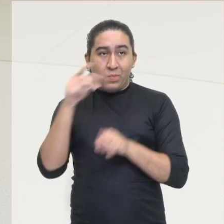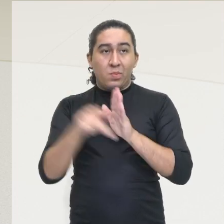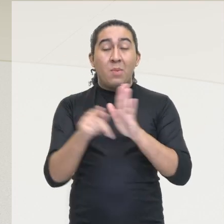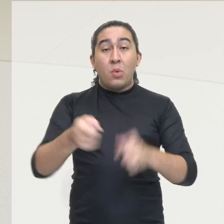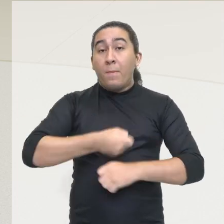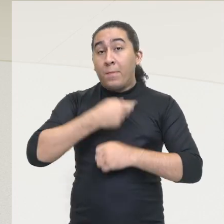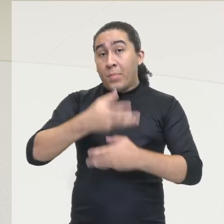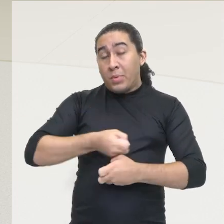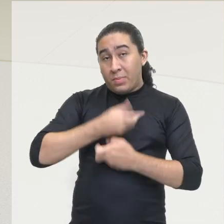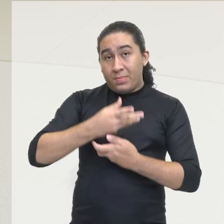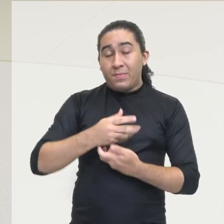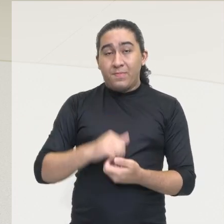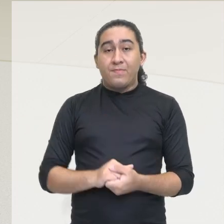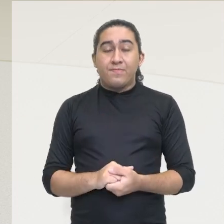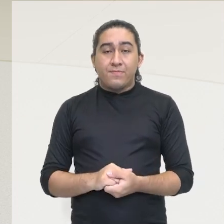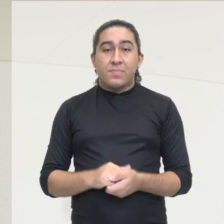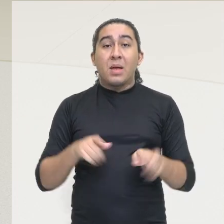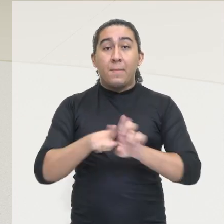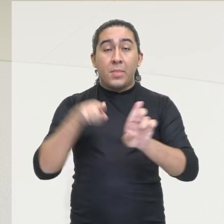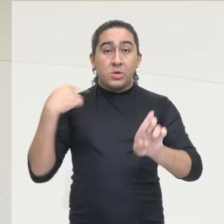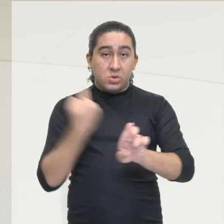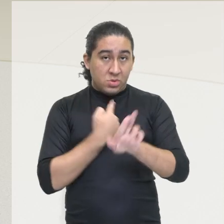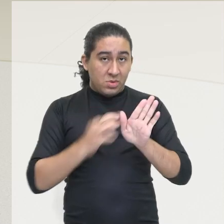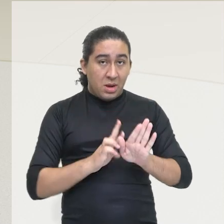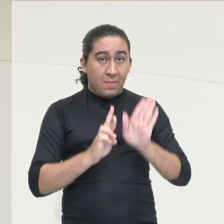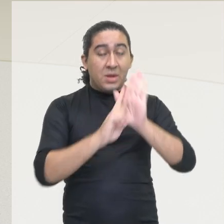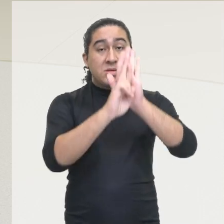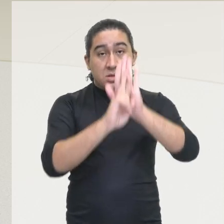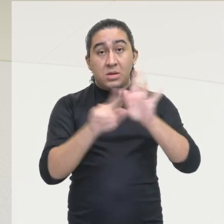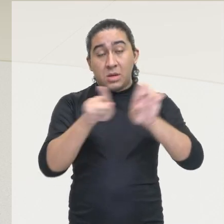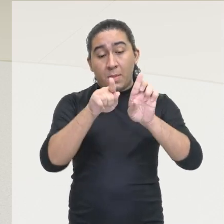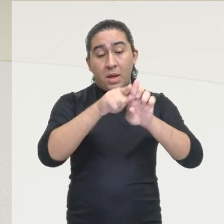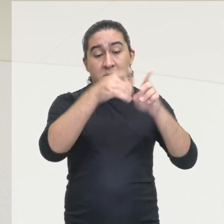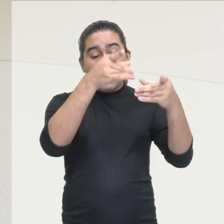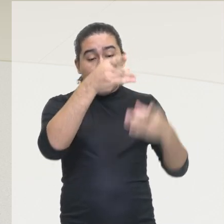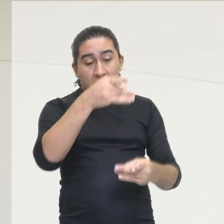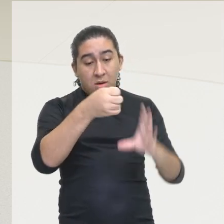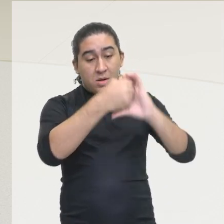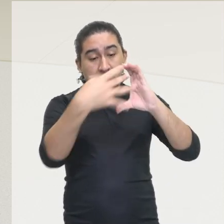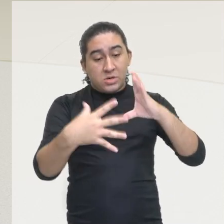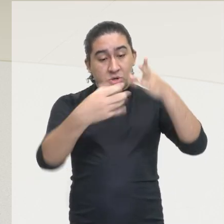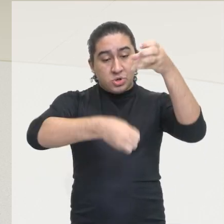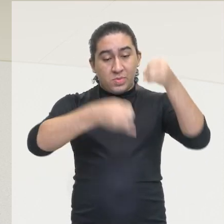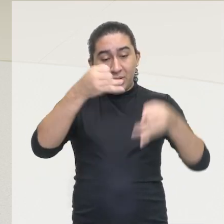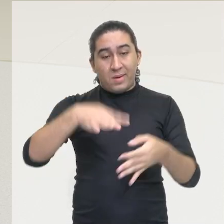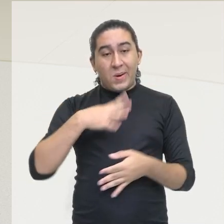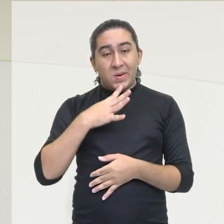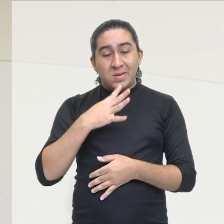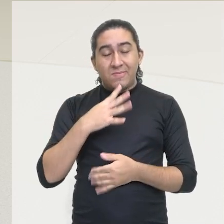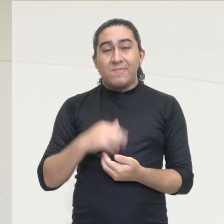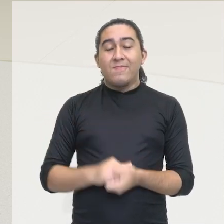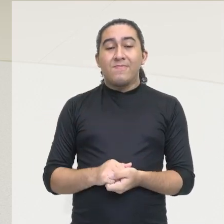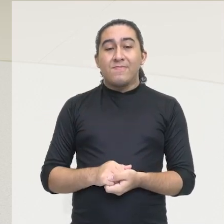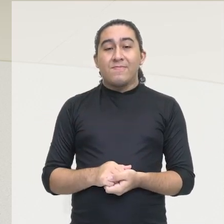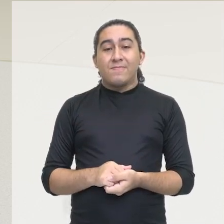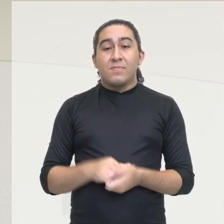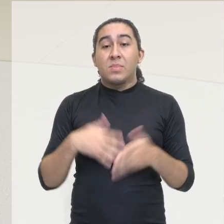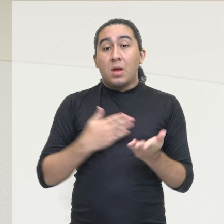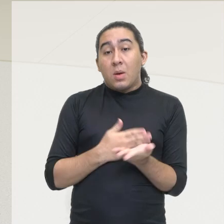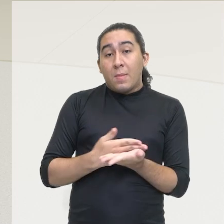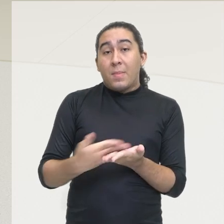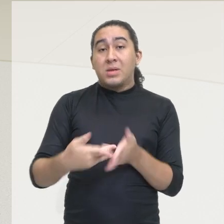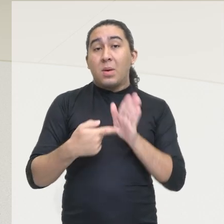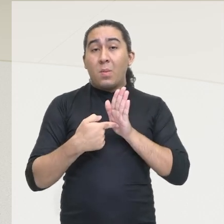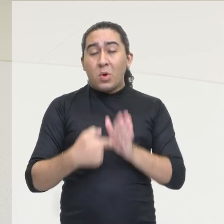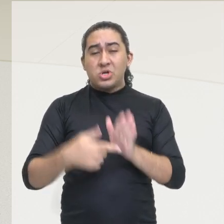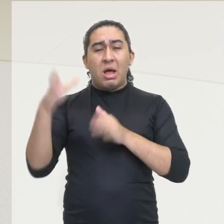nossos biomas, tá? Mas aí a gente vai representar eles e vai conhecer um por um. A começar,